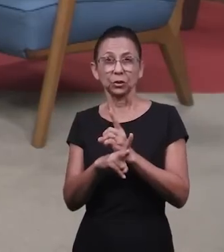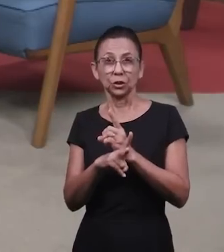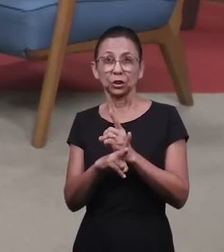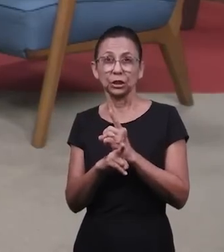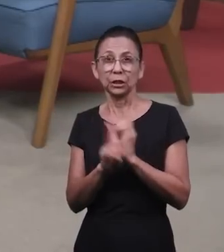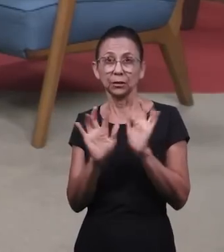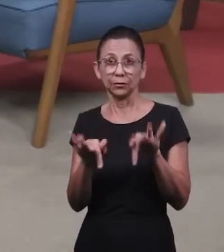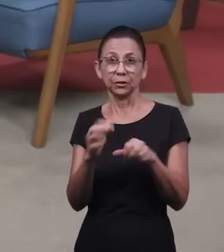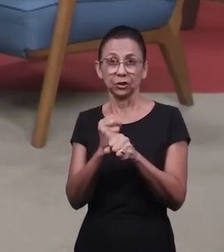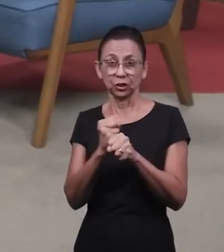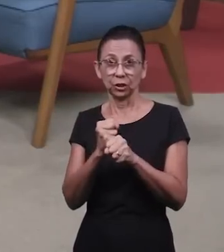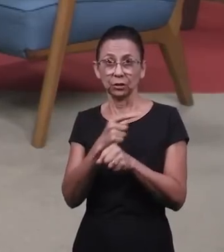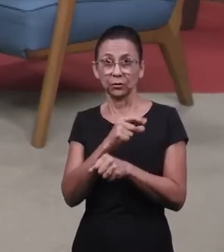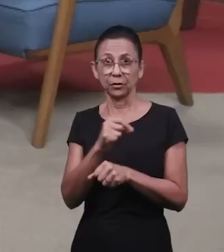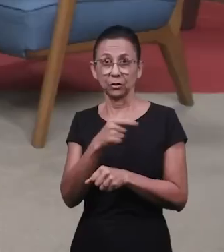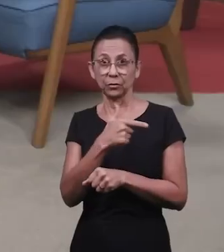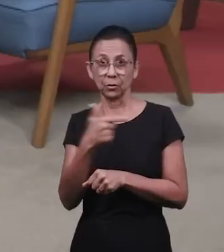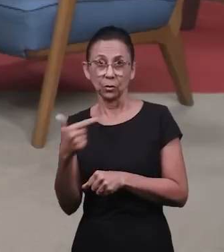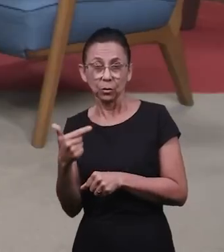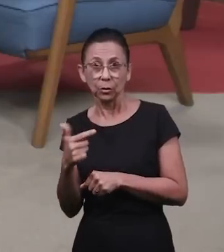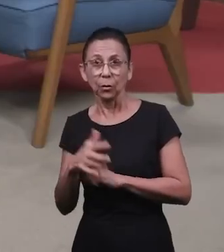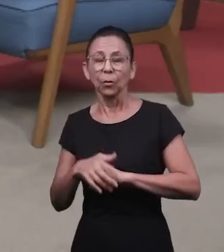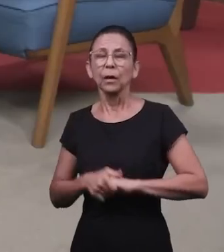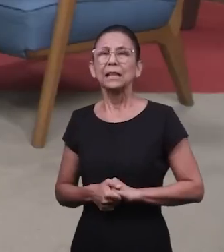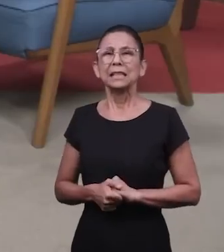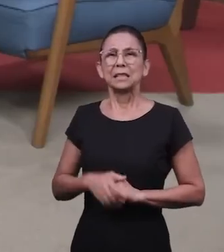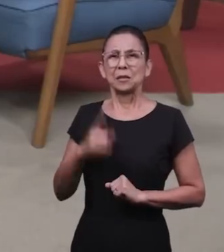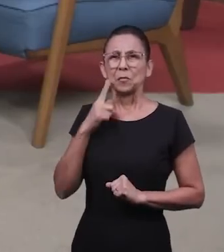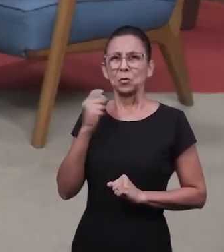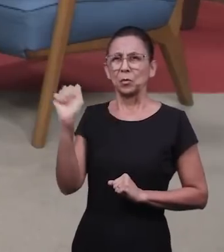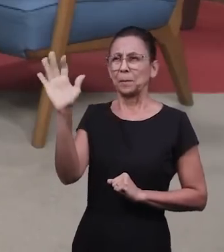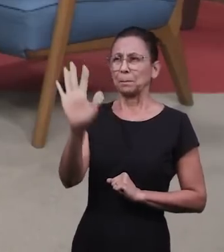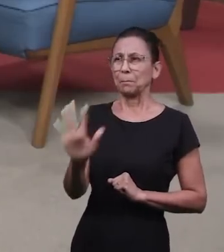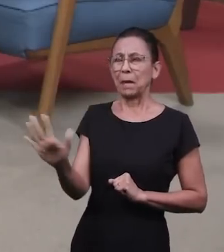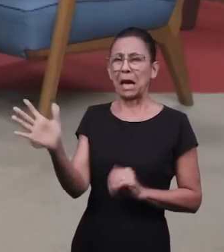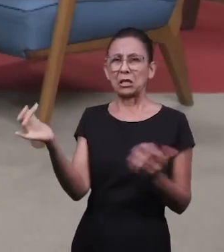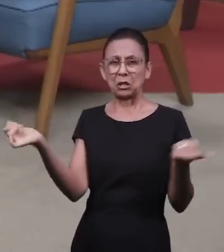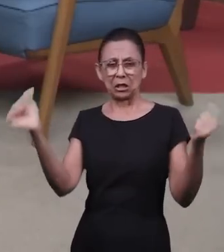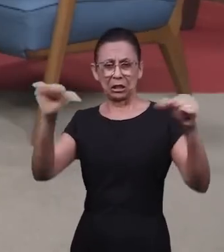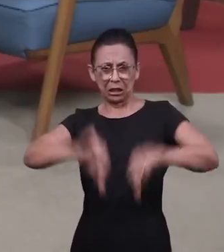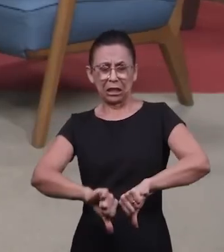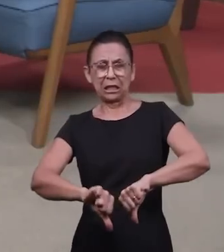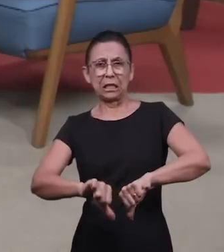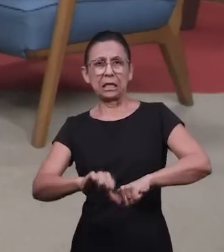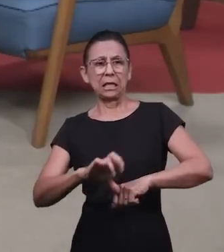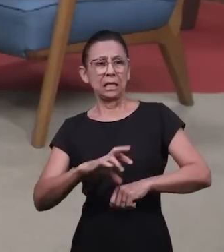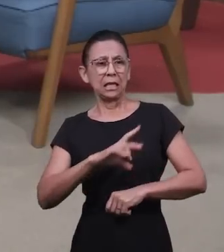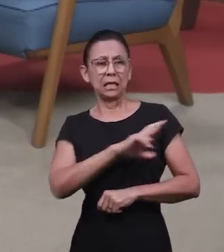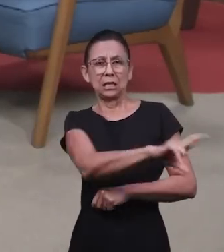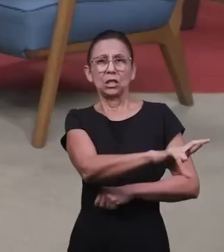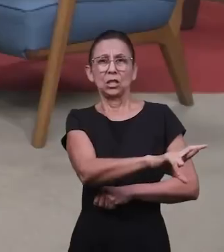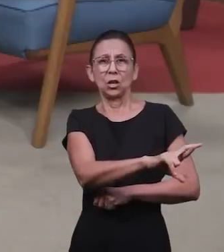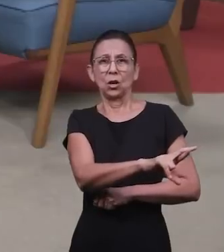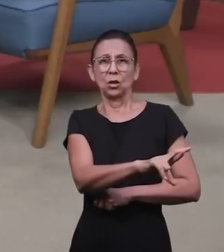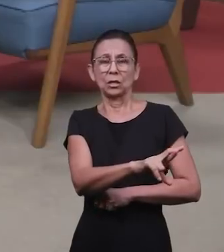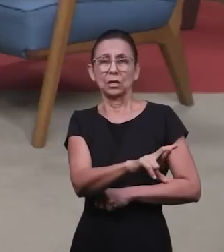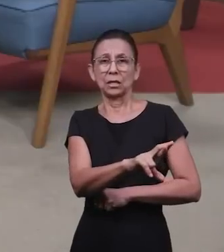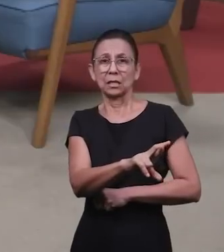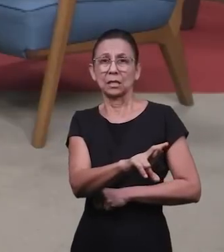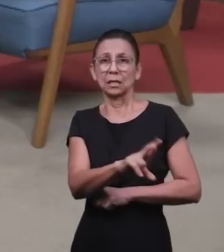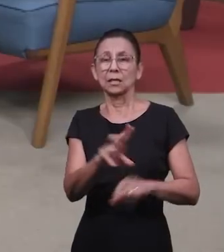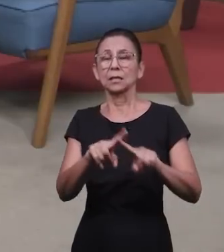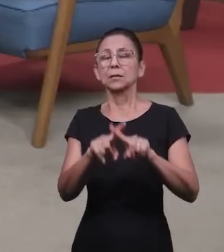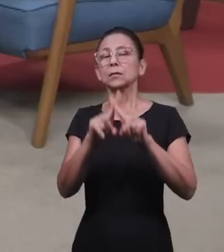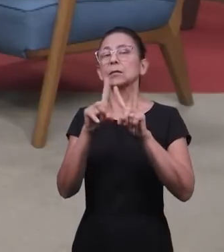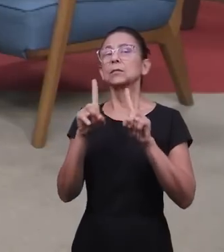Gedeuti transmitiu, as crises que aí estão, crise humanitária, crise de valores, crise religiosa, de tudo quanto é